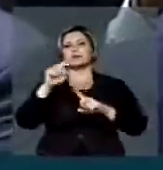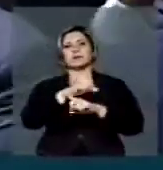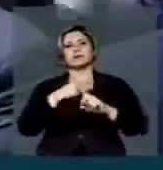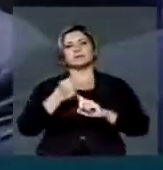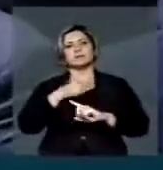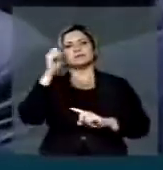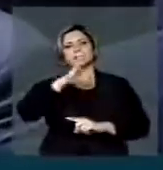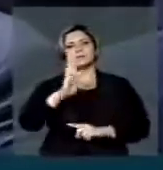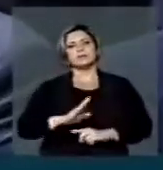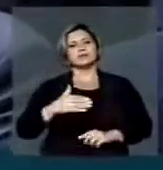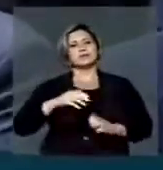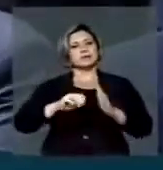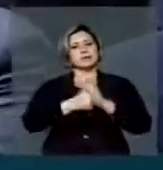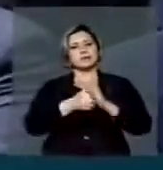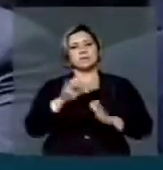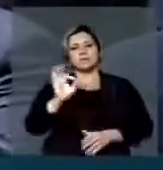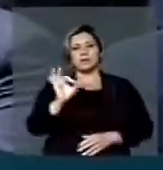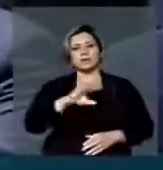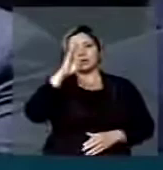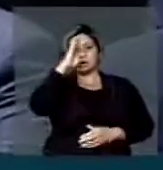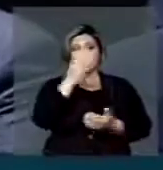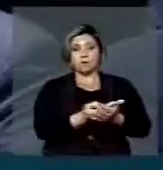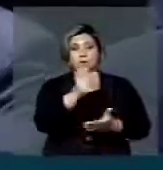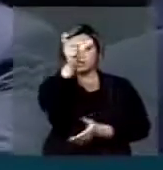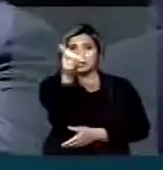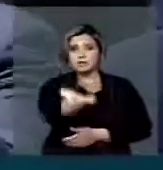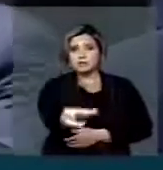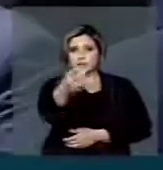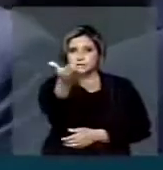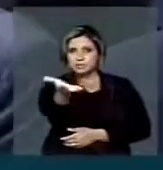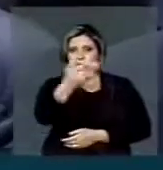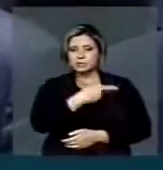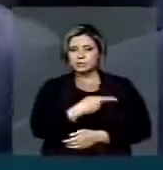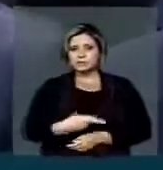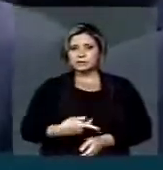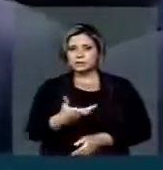brasileira, e sem obstrução, obviamente, confiando na palavra que foi assumida aqui por todos os líderes. Okay.